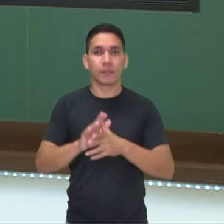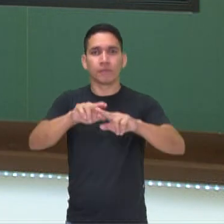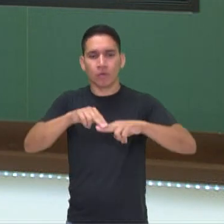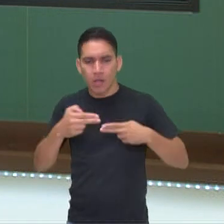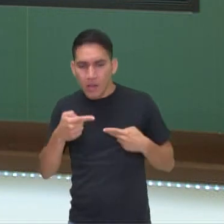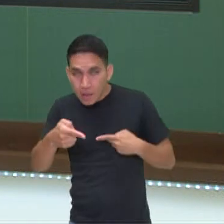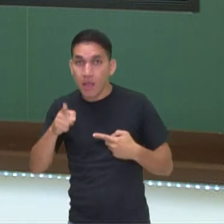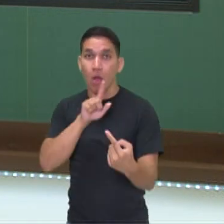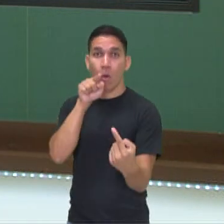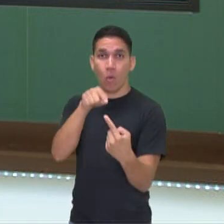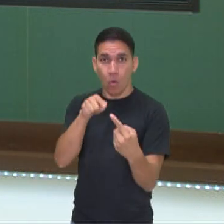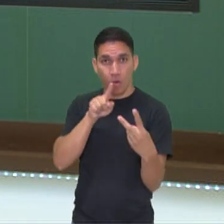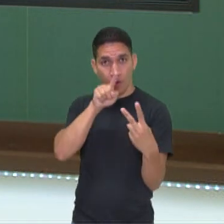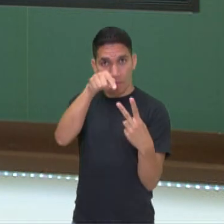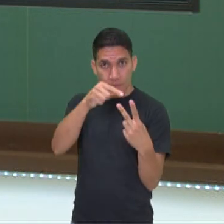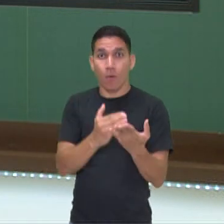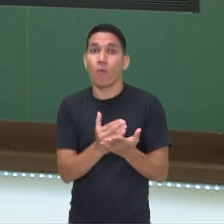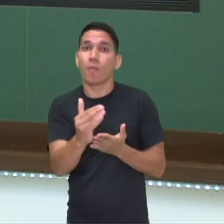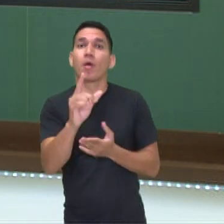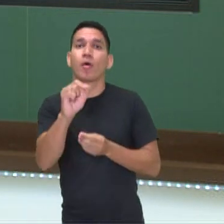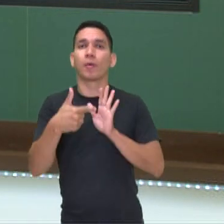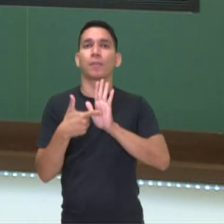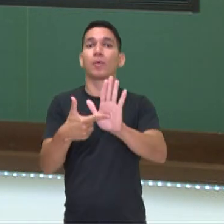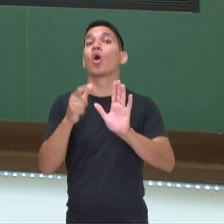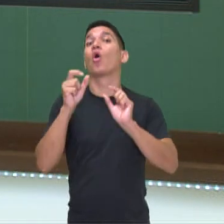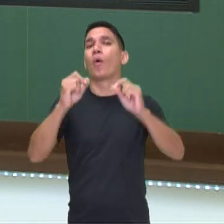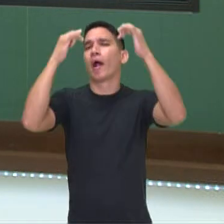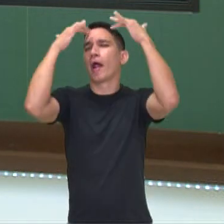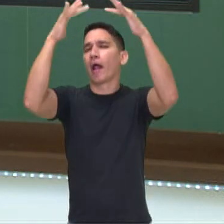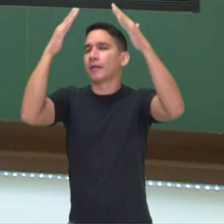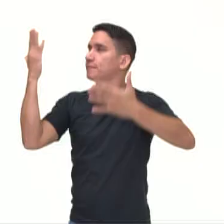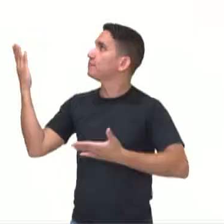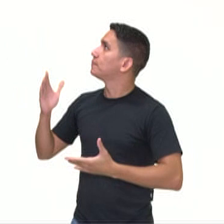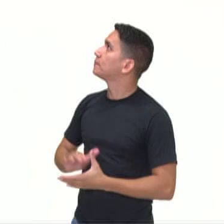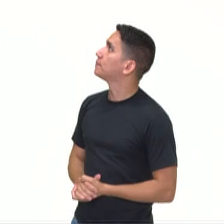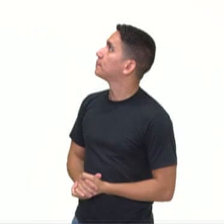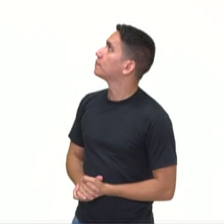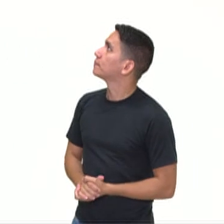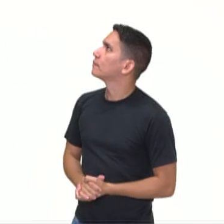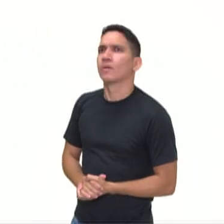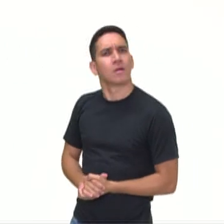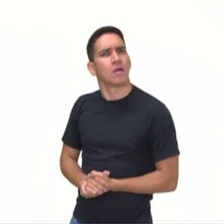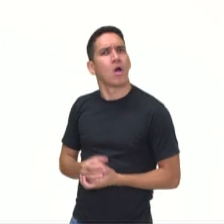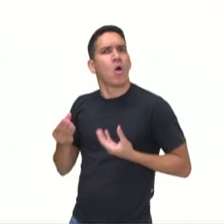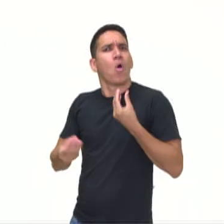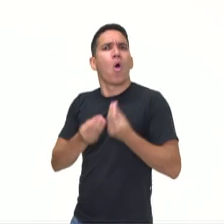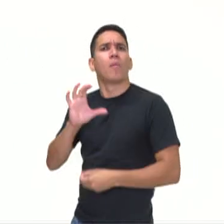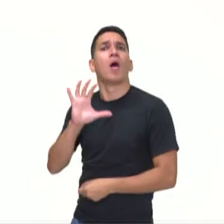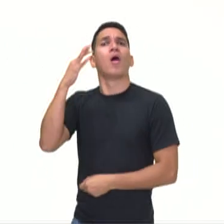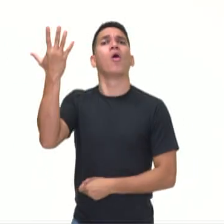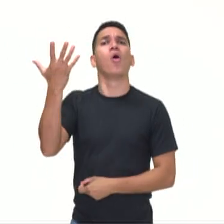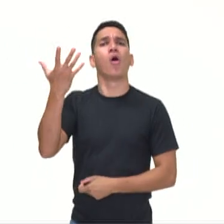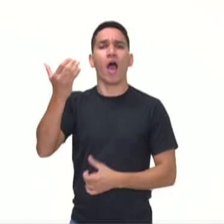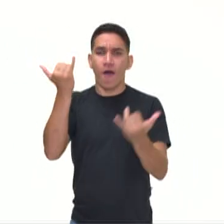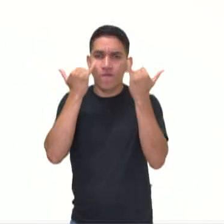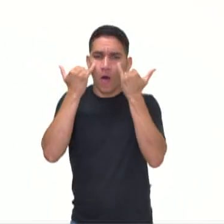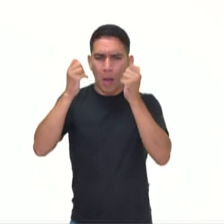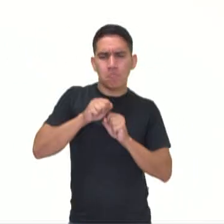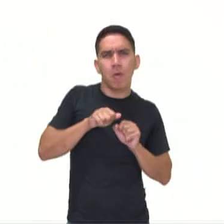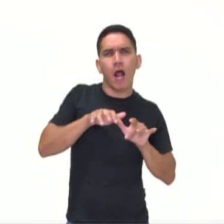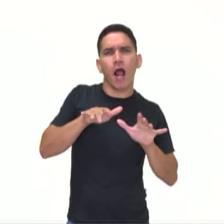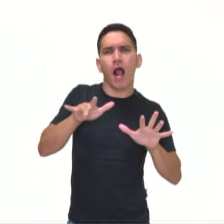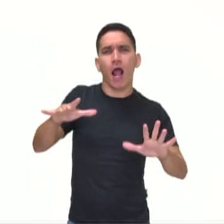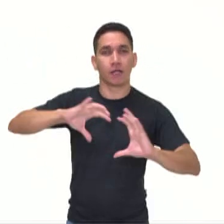desses objetivos, eu trago para você aqui na tela a seguinte reflexão, ó. Como ocorrem os fluxos de informações no mundo